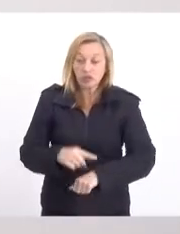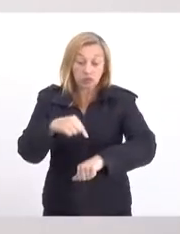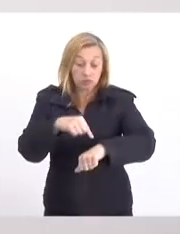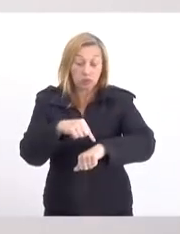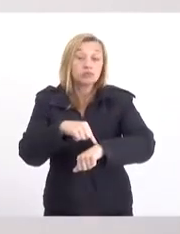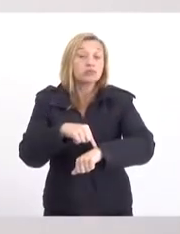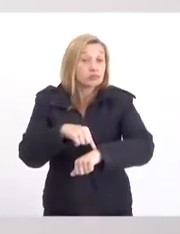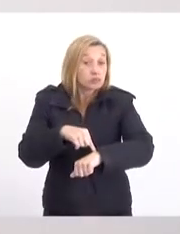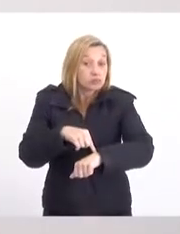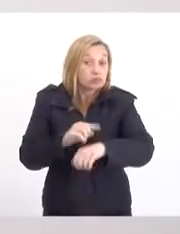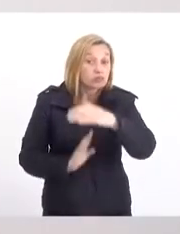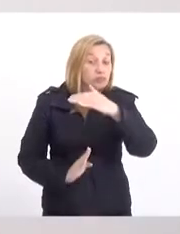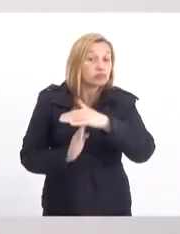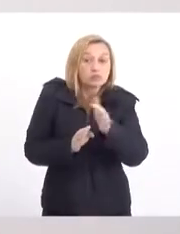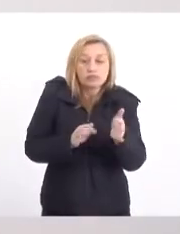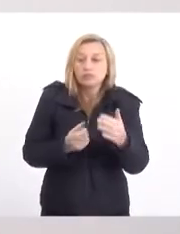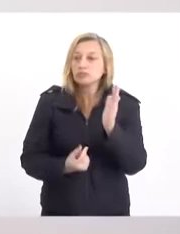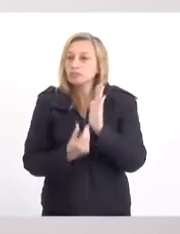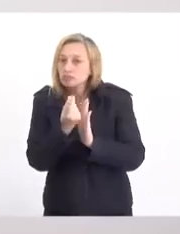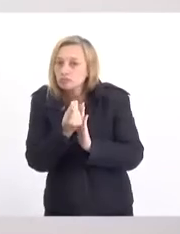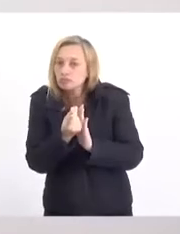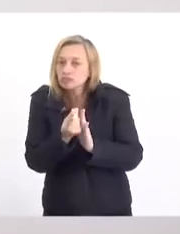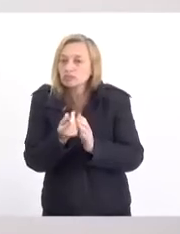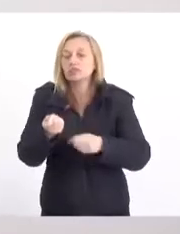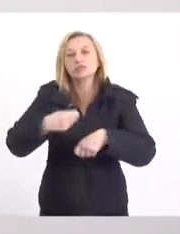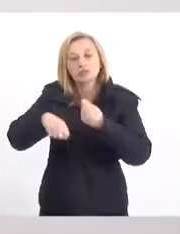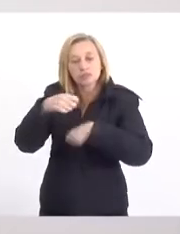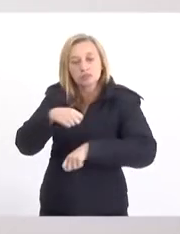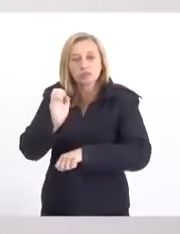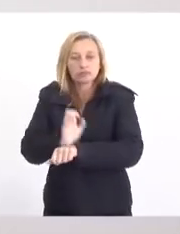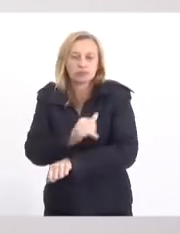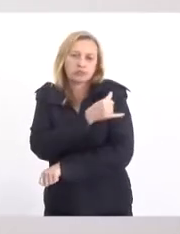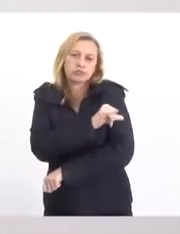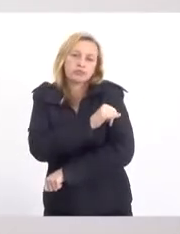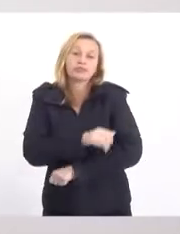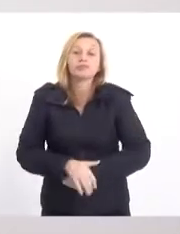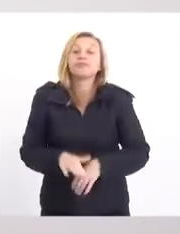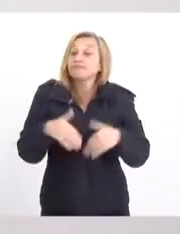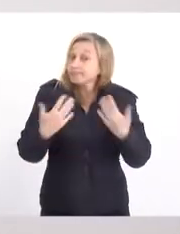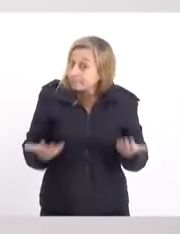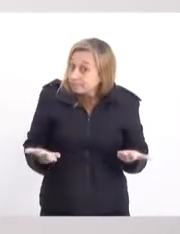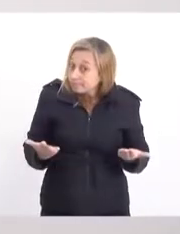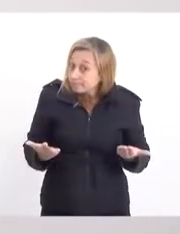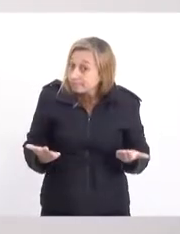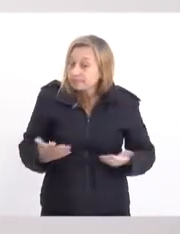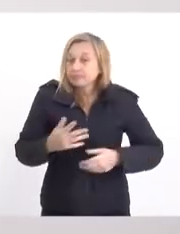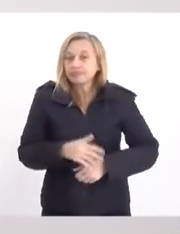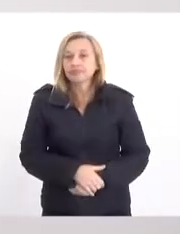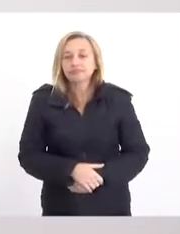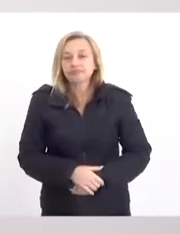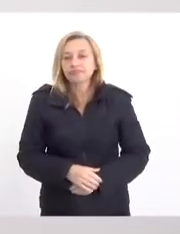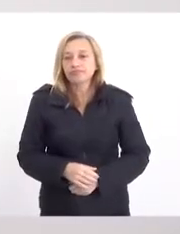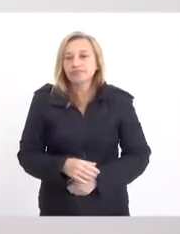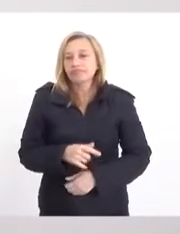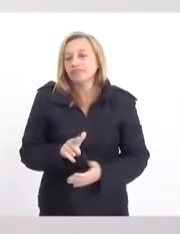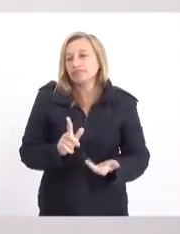momento de limite financeiro e econômico no estado do Rio de Janeiro. Então, trazer essa